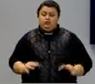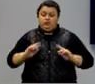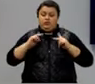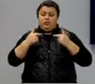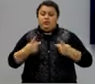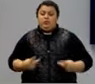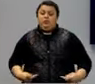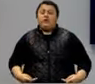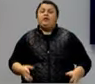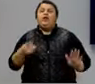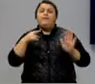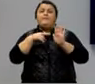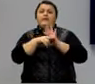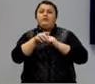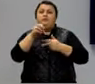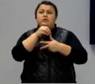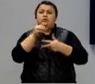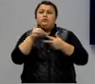Questões do Enem.